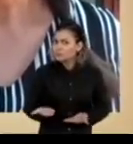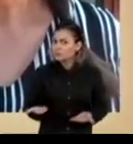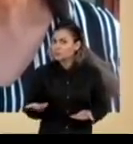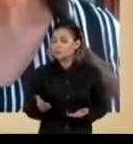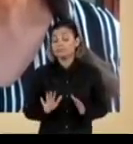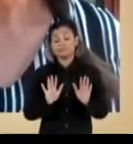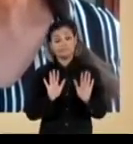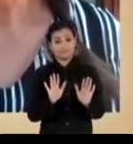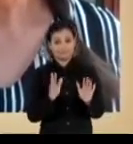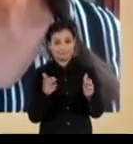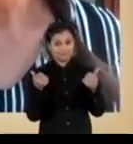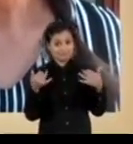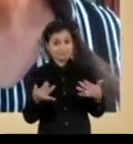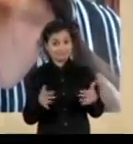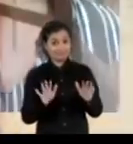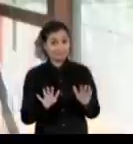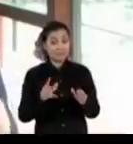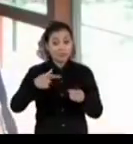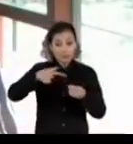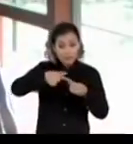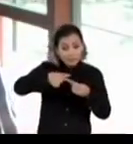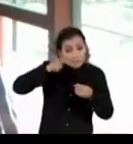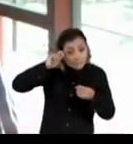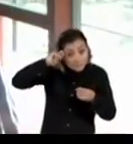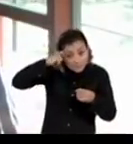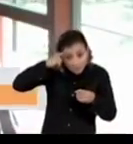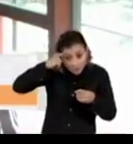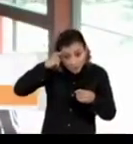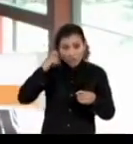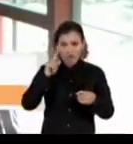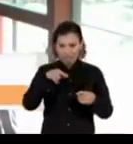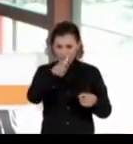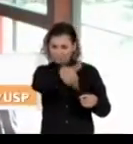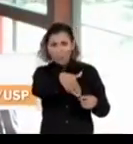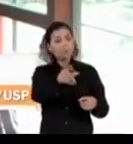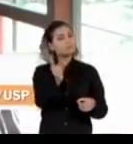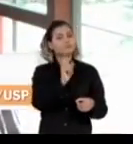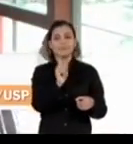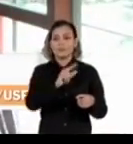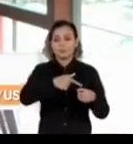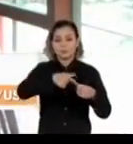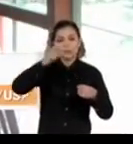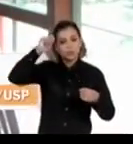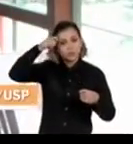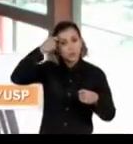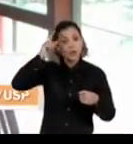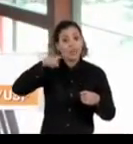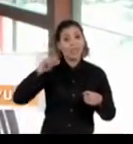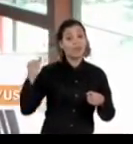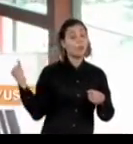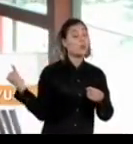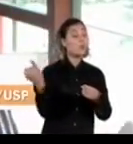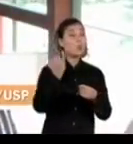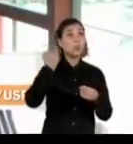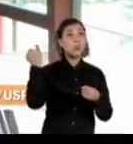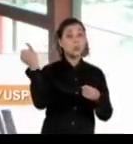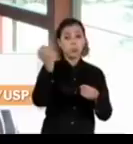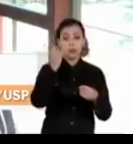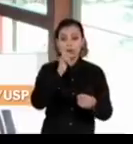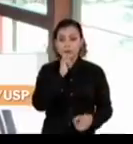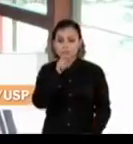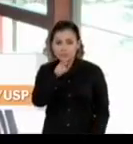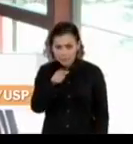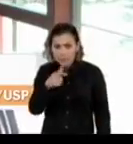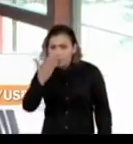Bem, Joyce, o petróleo não é um produto qualquer. Ele é um produto fundamental. Quando uma fruta sobe